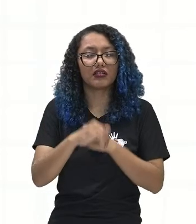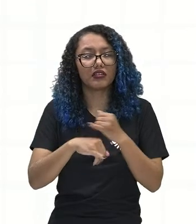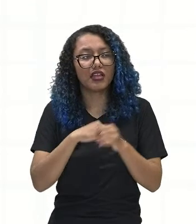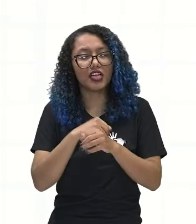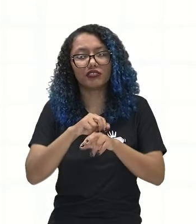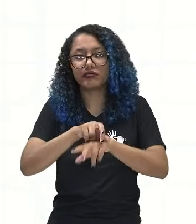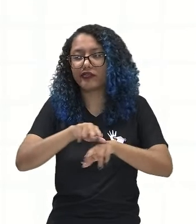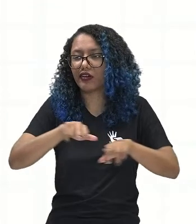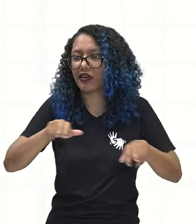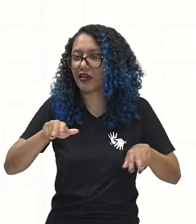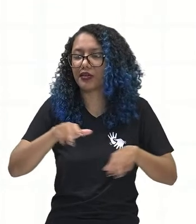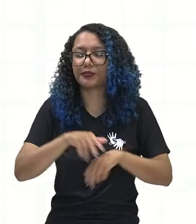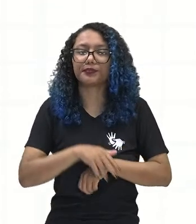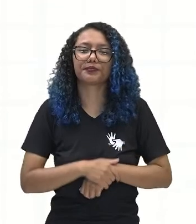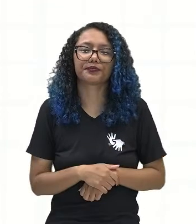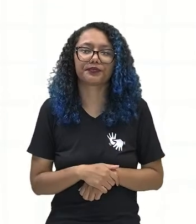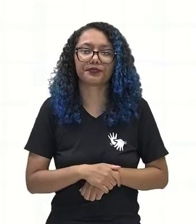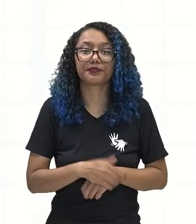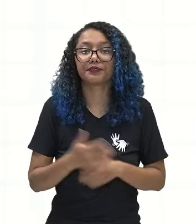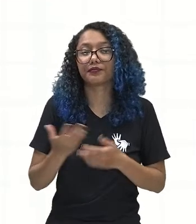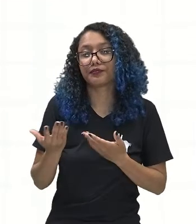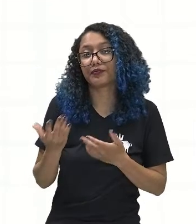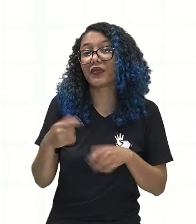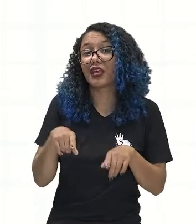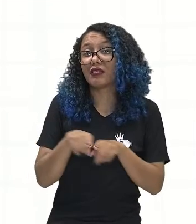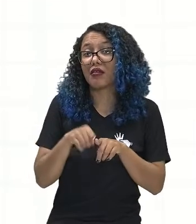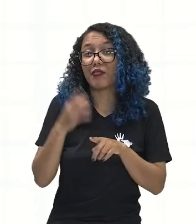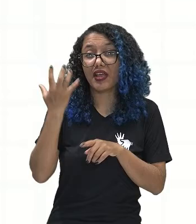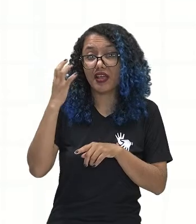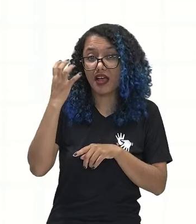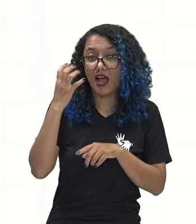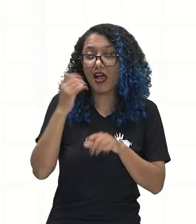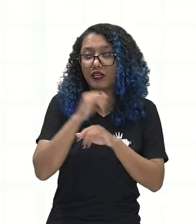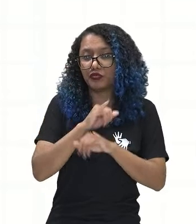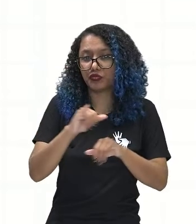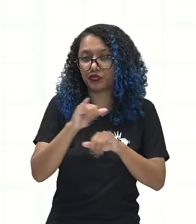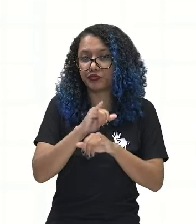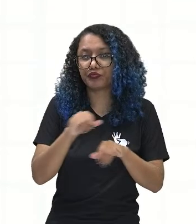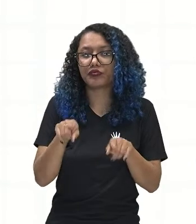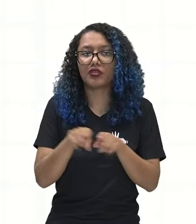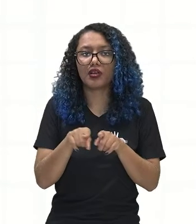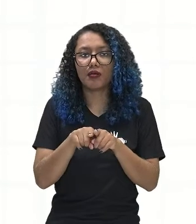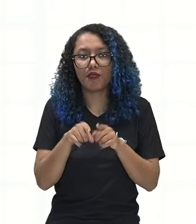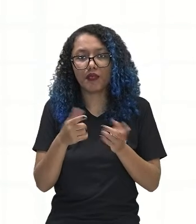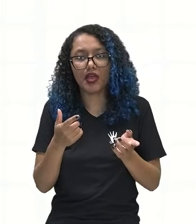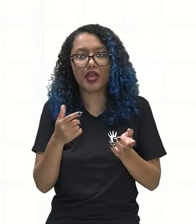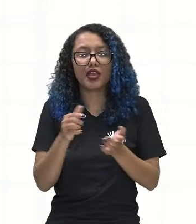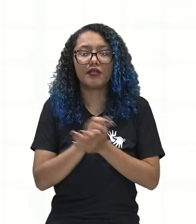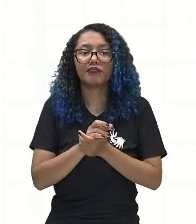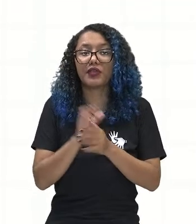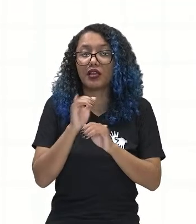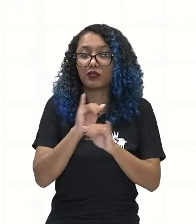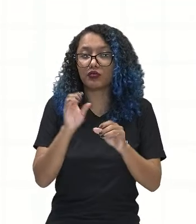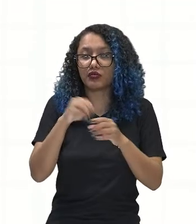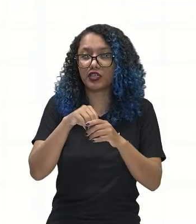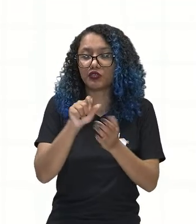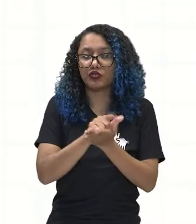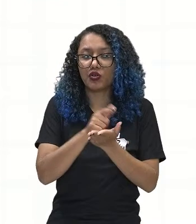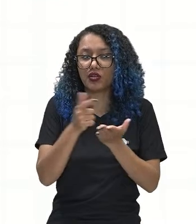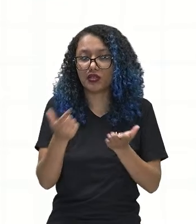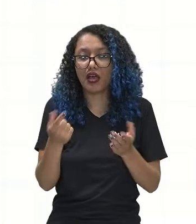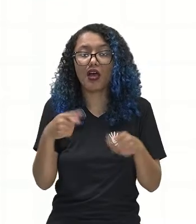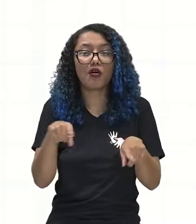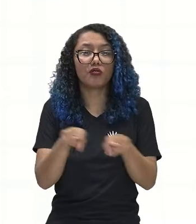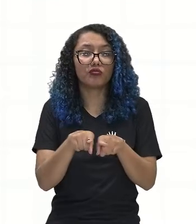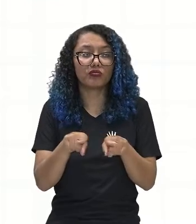enfim. Publicidade em rádio, anúncios impressos em jornais, publicidade online,